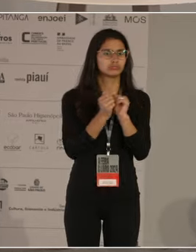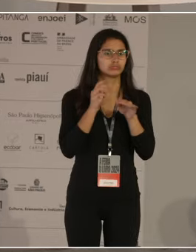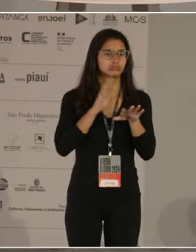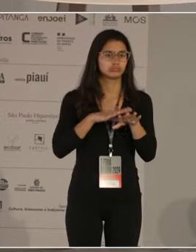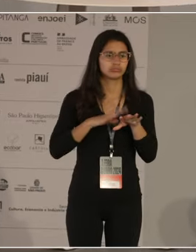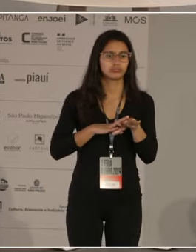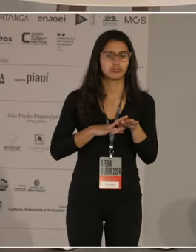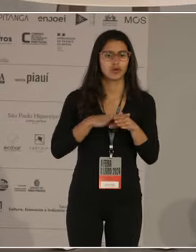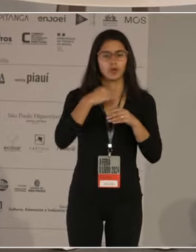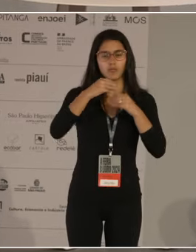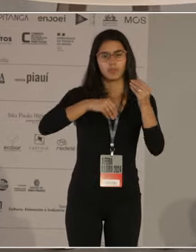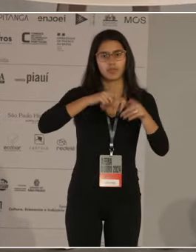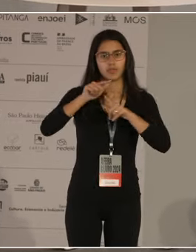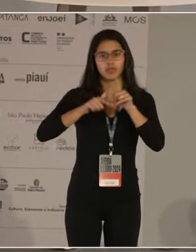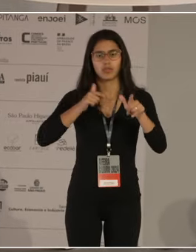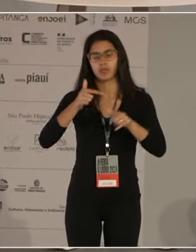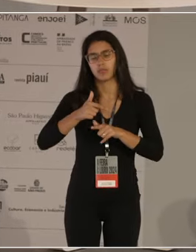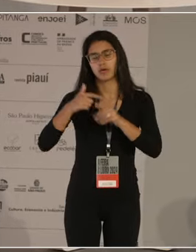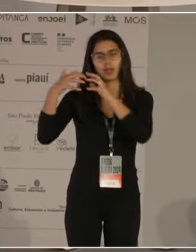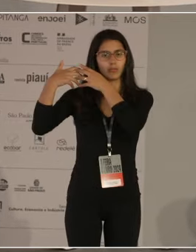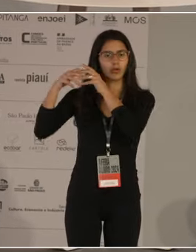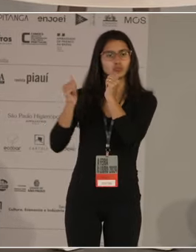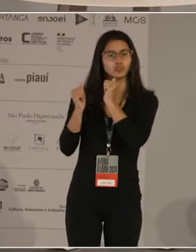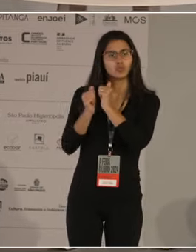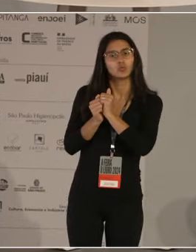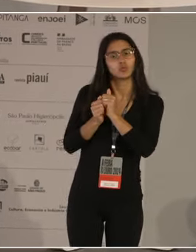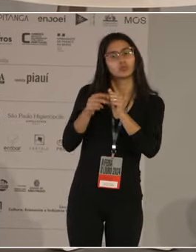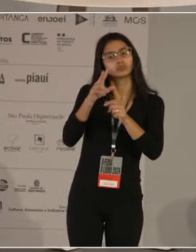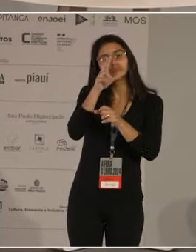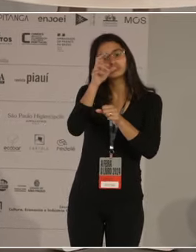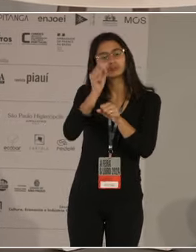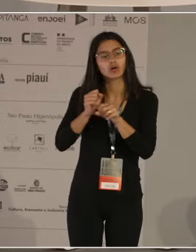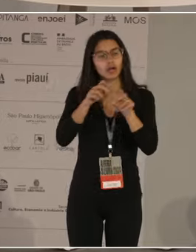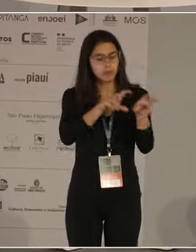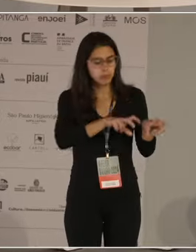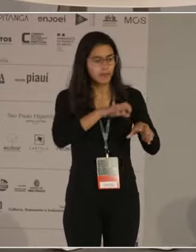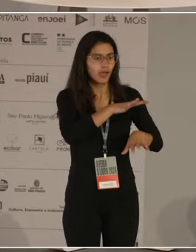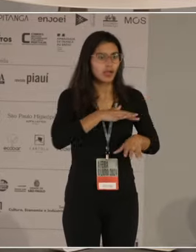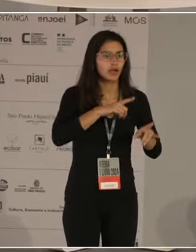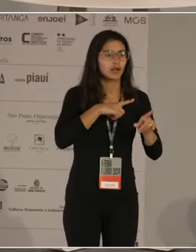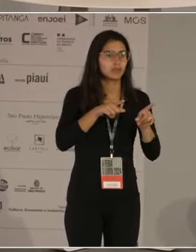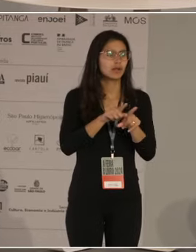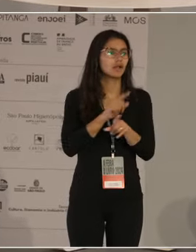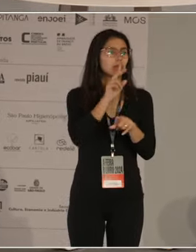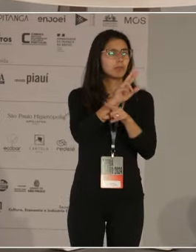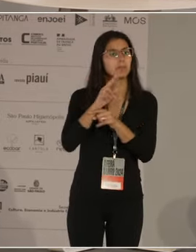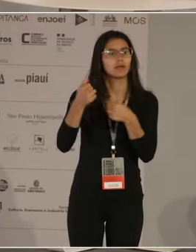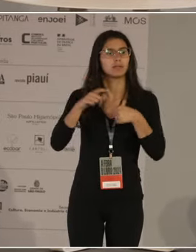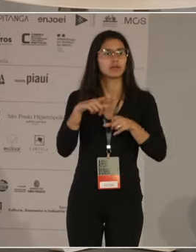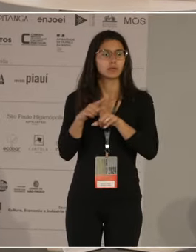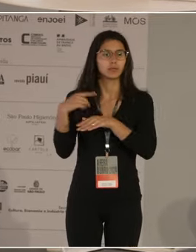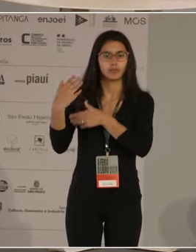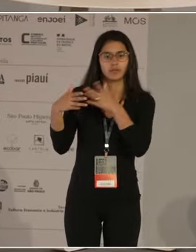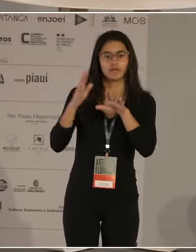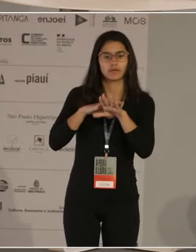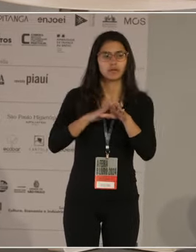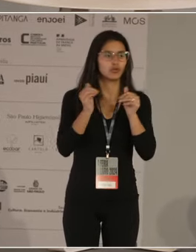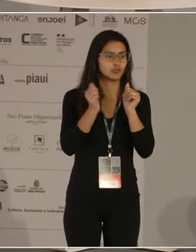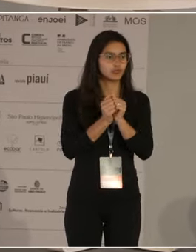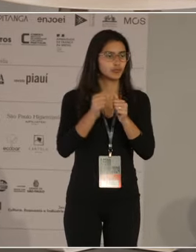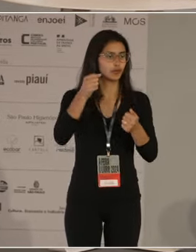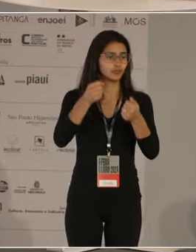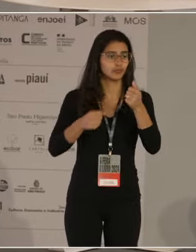um misto de trabalho intelectual com trabalho braçal, né, até aquela coisa em campo, e que aí tem os perrengues, então tem que passar, tola a